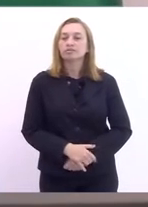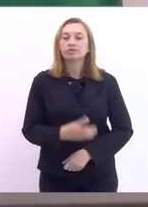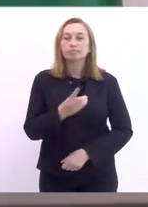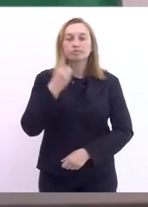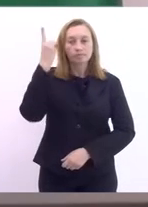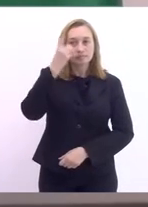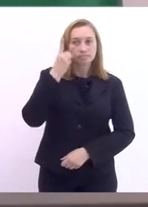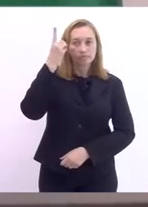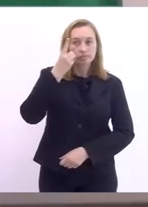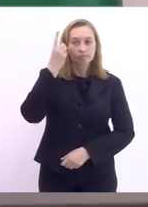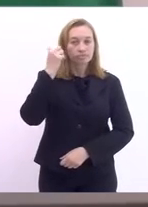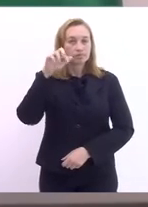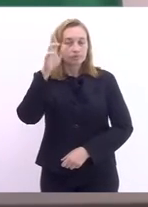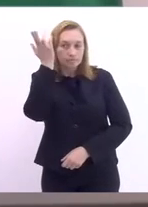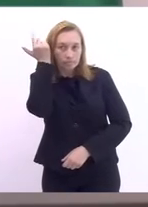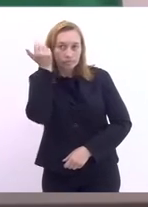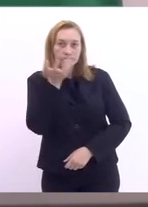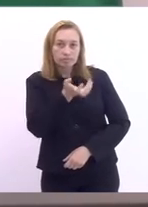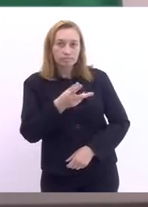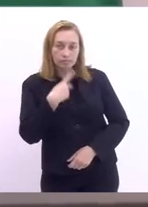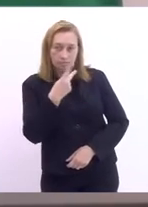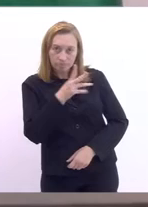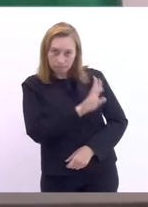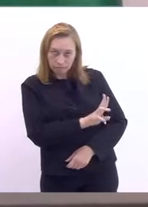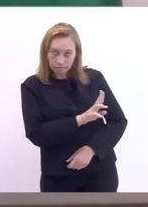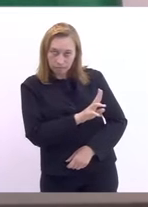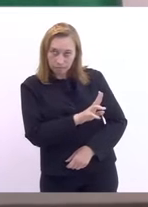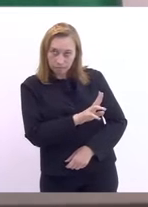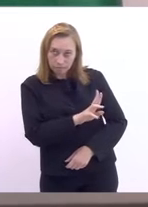Deputado Eliomar Coelho, quer fazer uso da palavra?